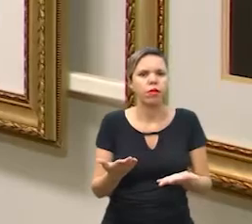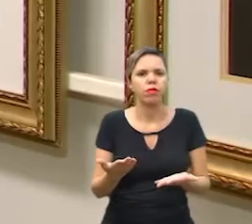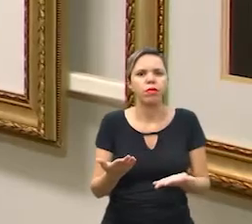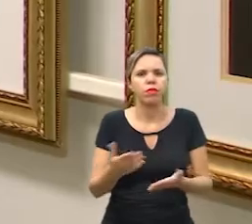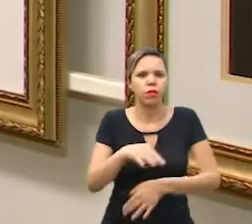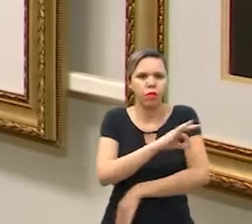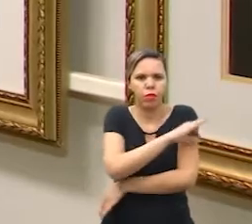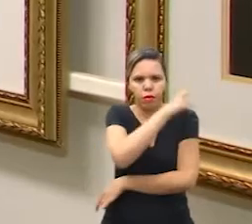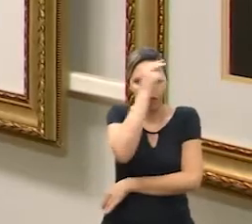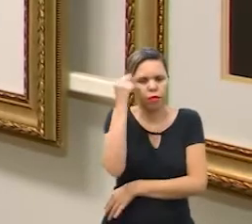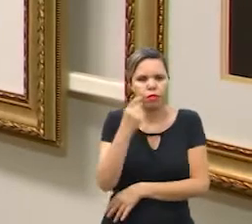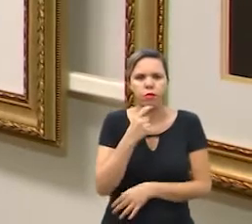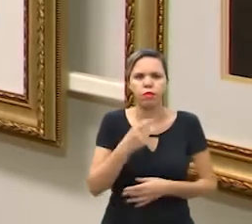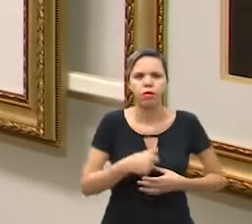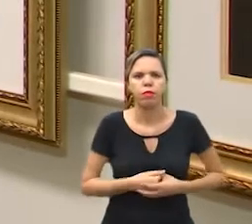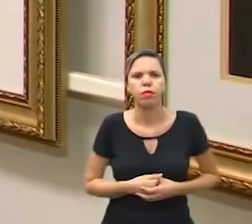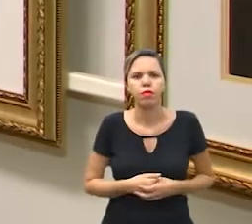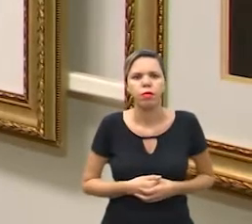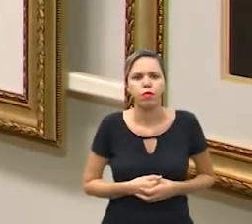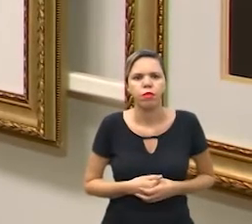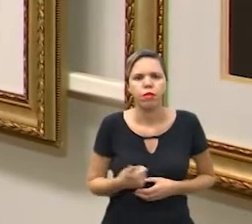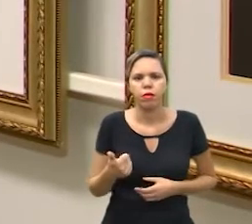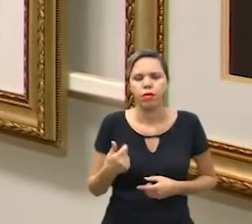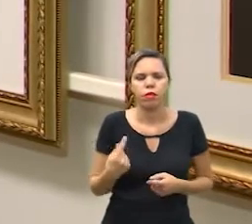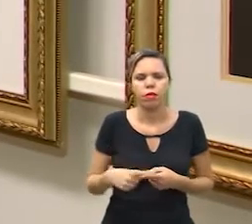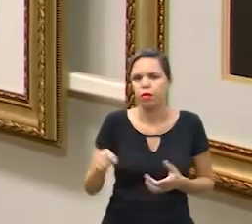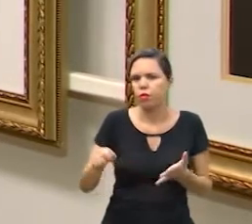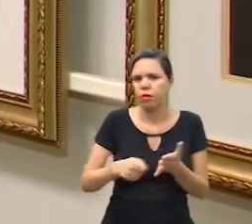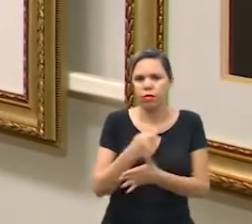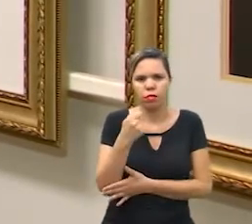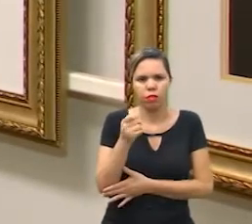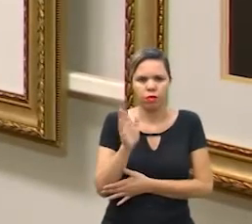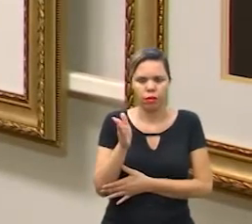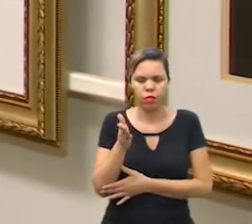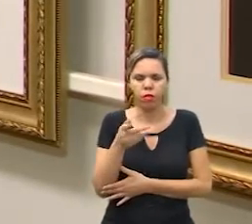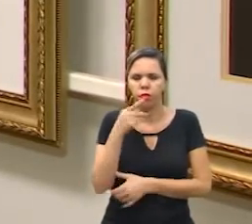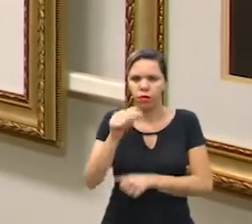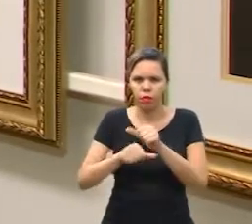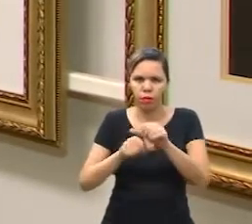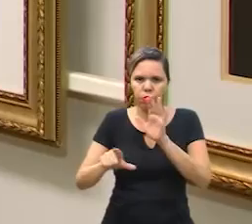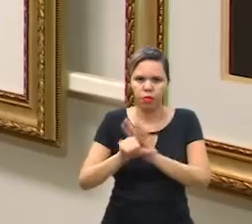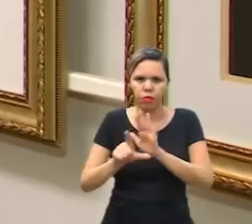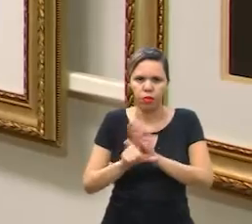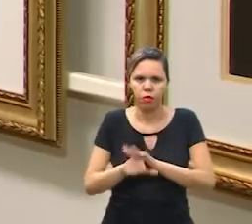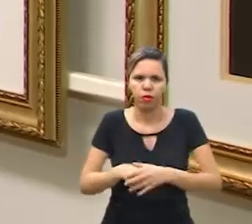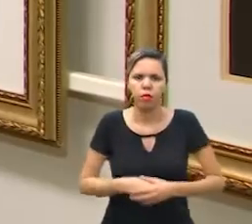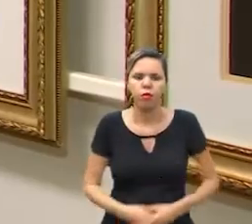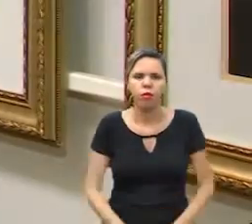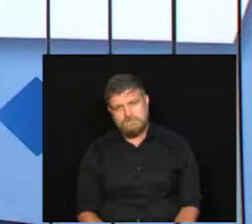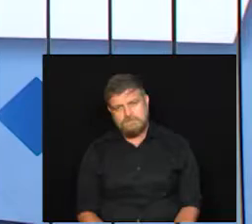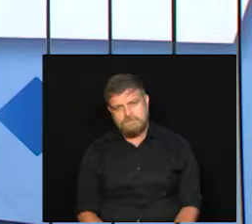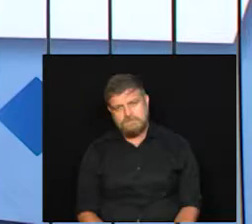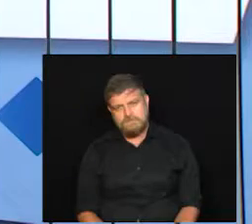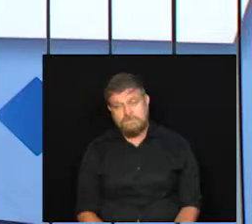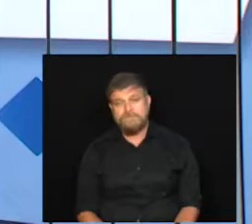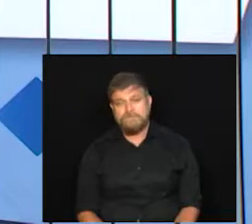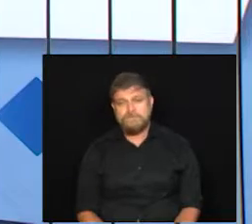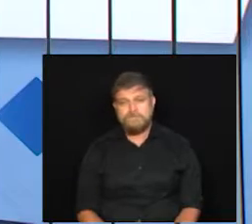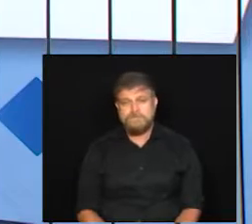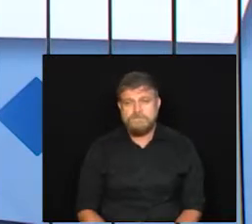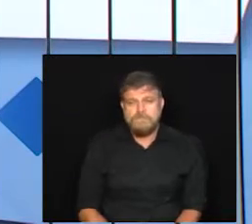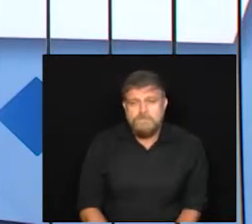encaminhado então para a sanção do prefeito de Campinas. E uma vez assinado, já se torna lei no município.